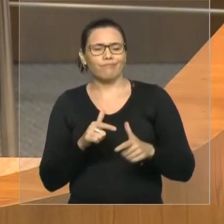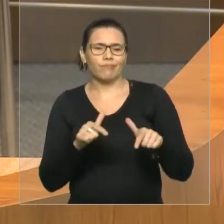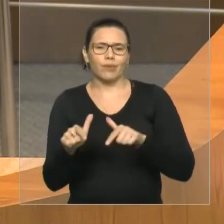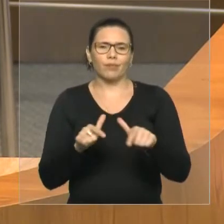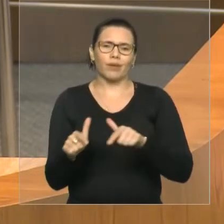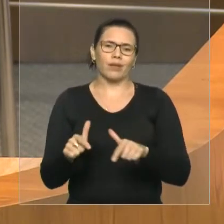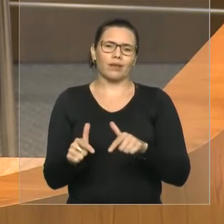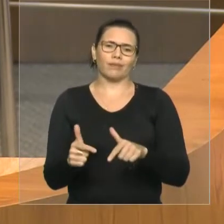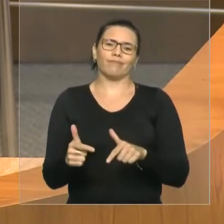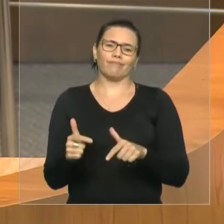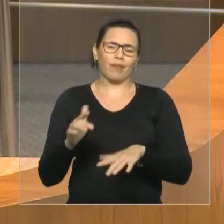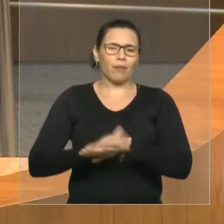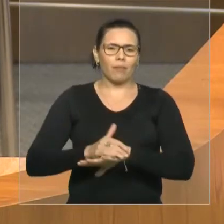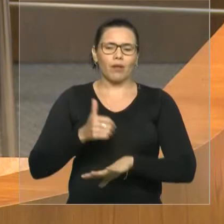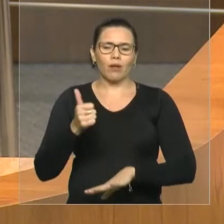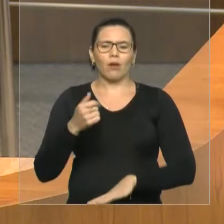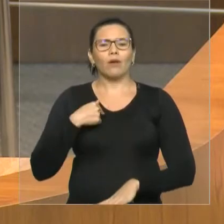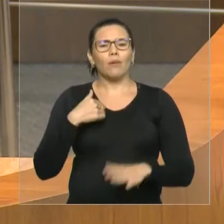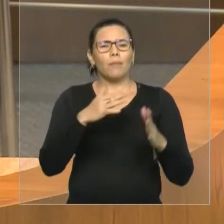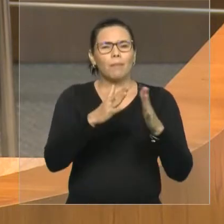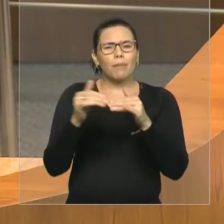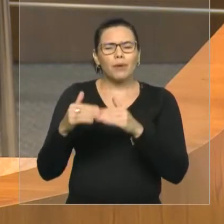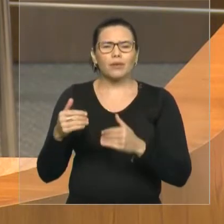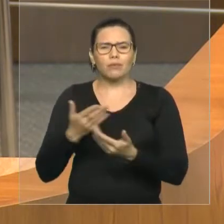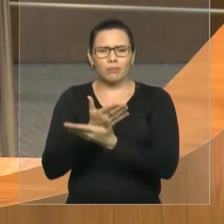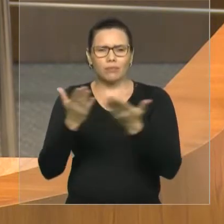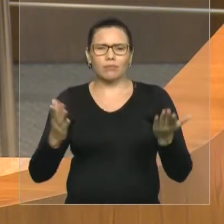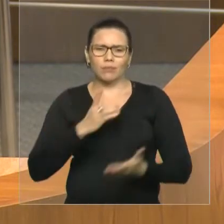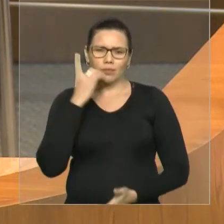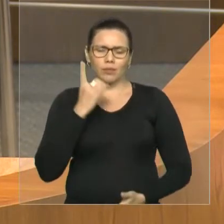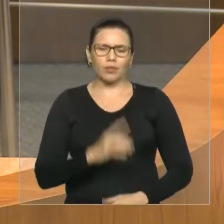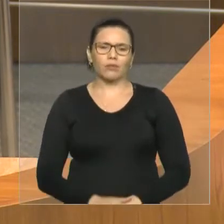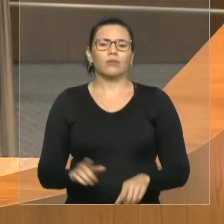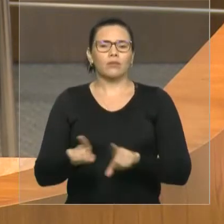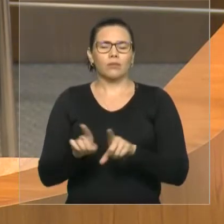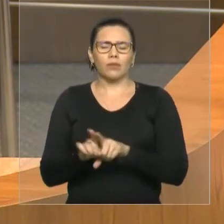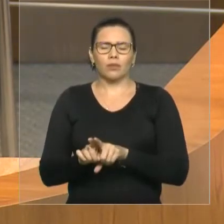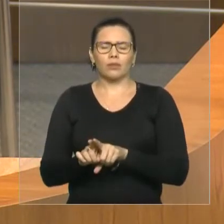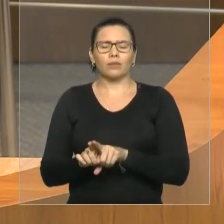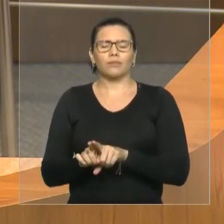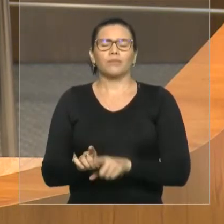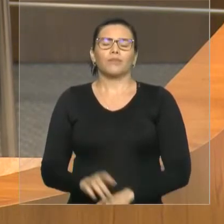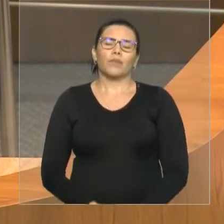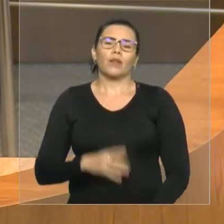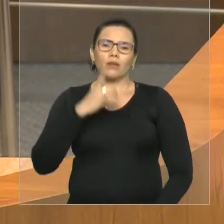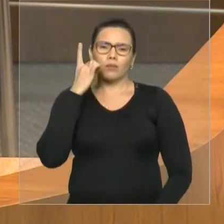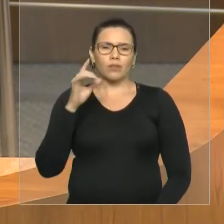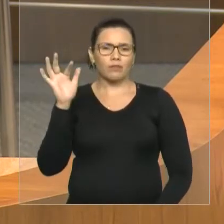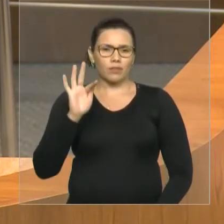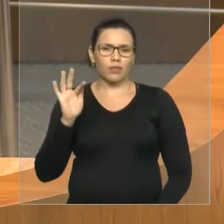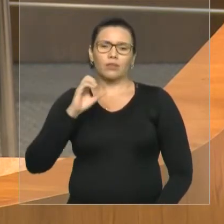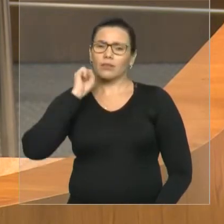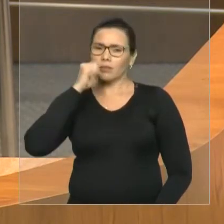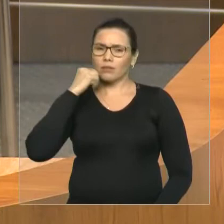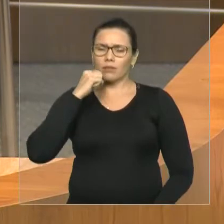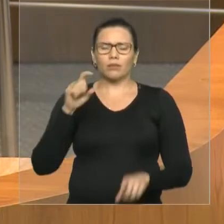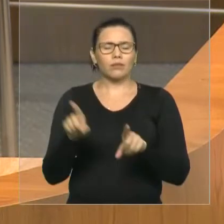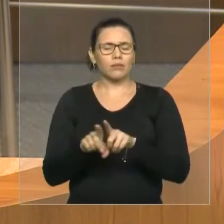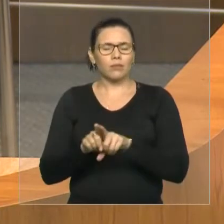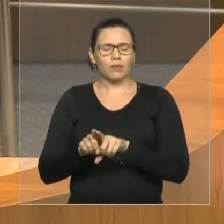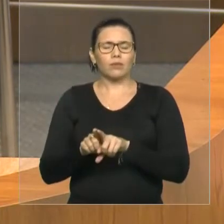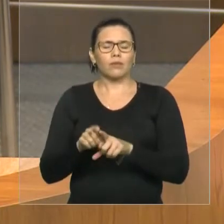federais, aos nossos senadores, ao governador Flávio Dino, a todos os poderes deste